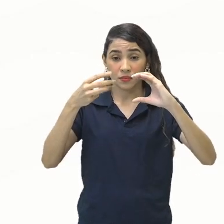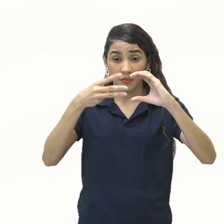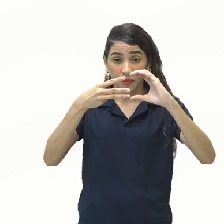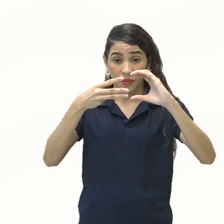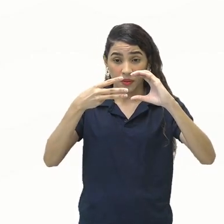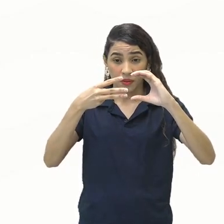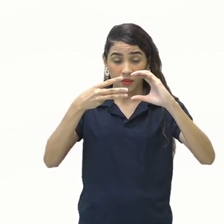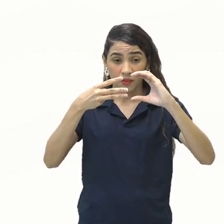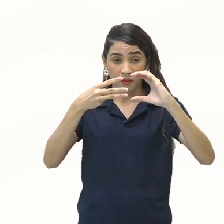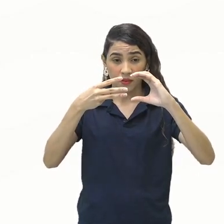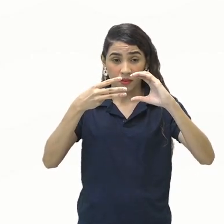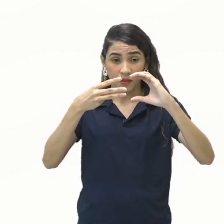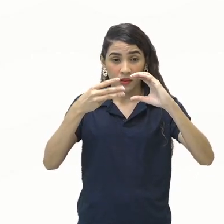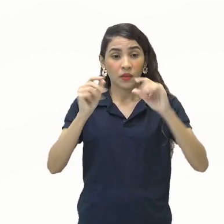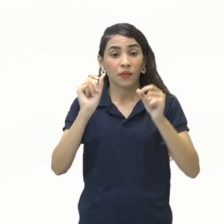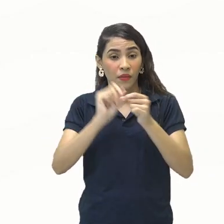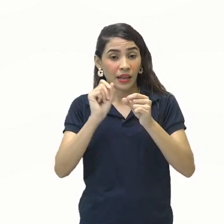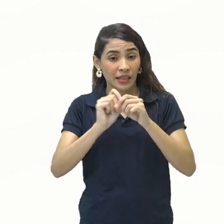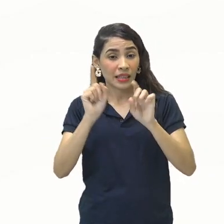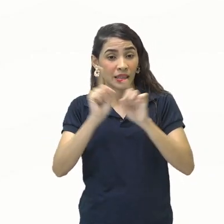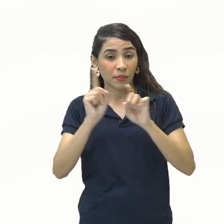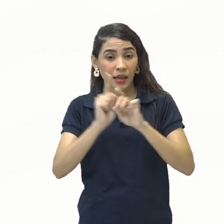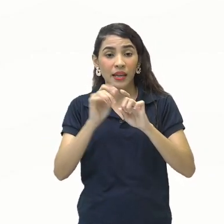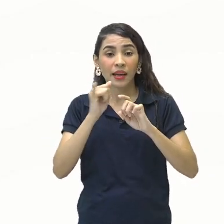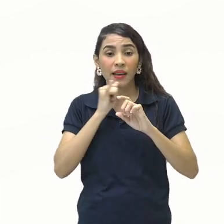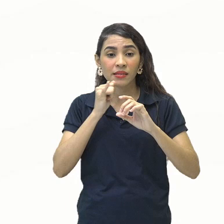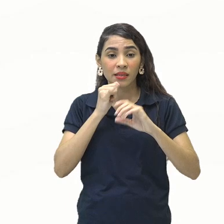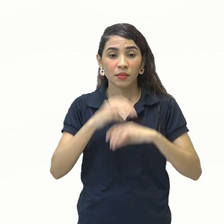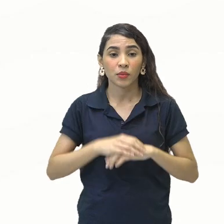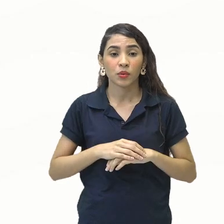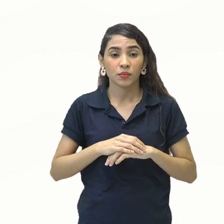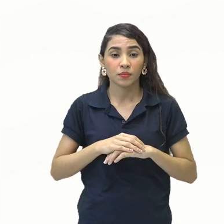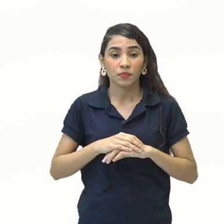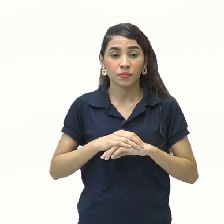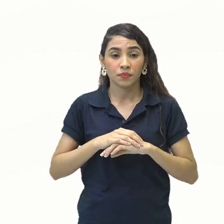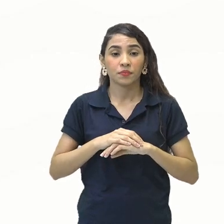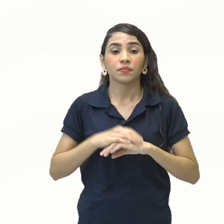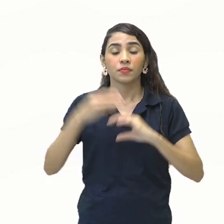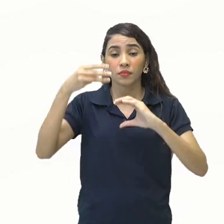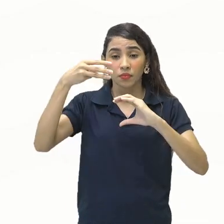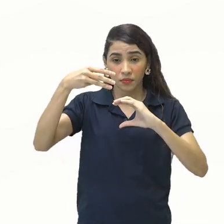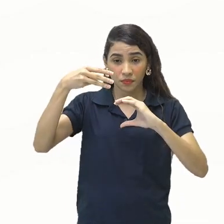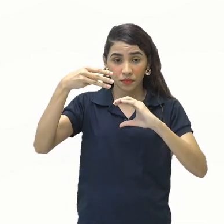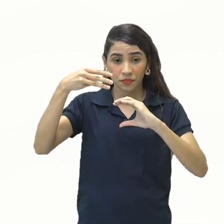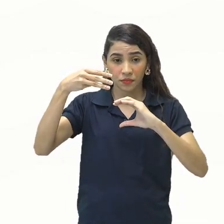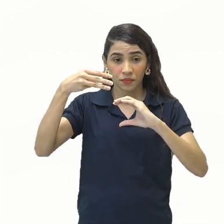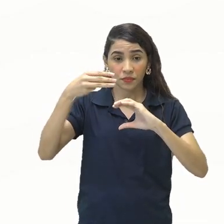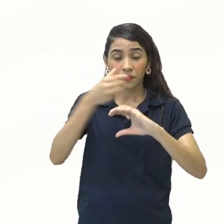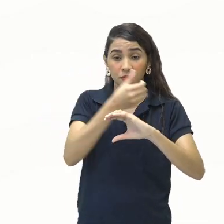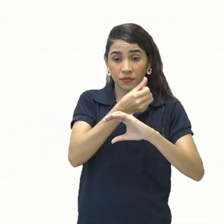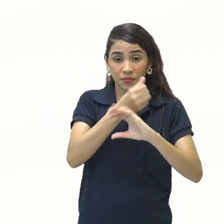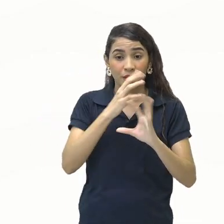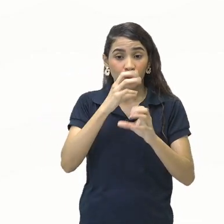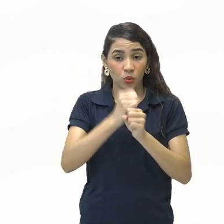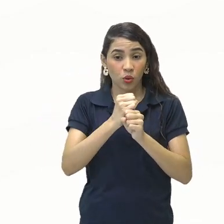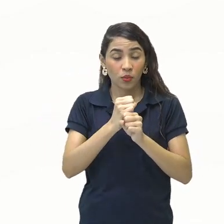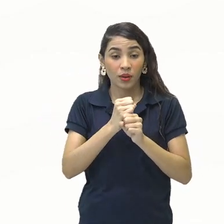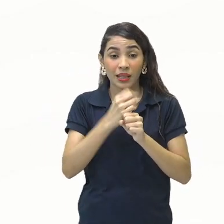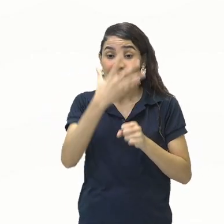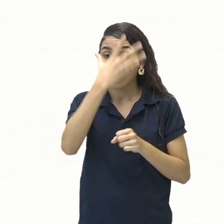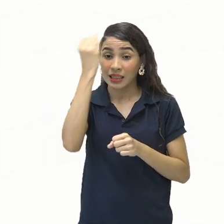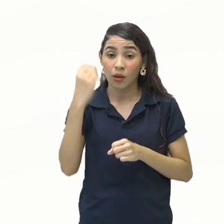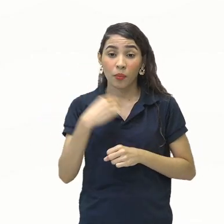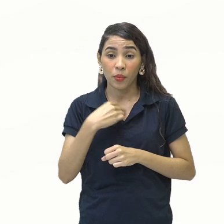ele faria 3 aqui, 2 aqui e 1 aqui. Ele faria 6. Gente, não